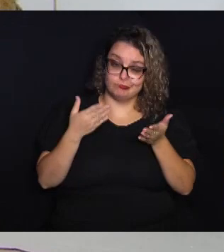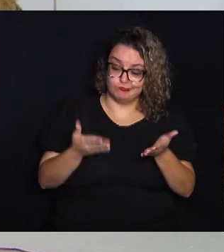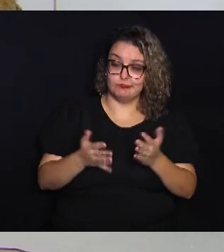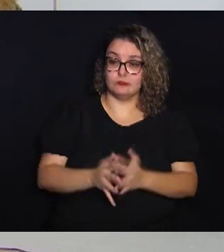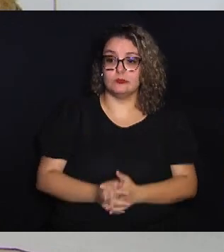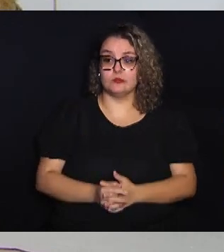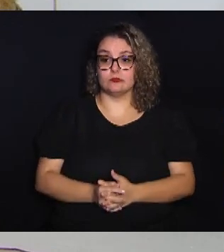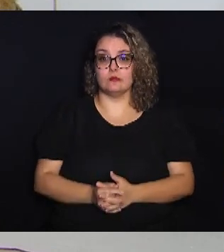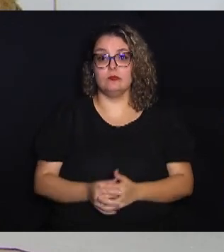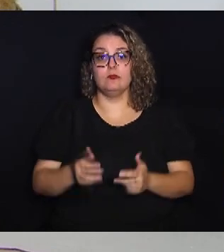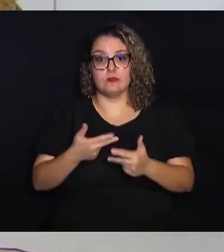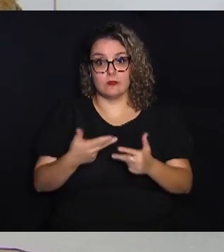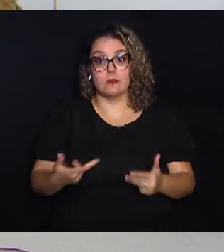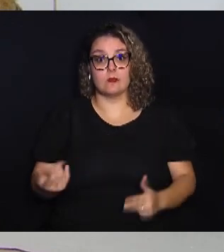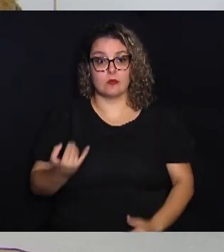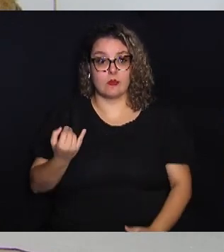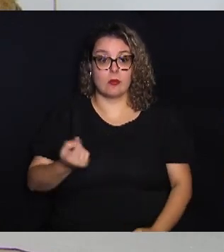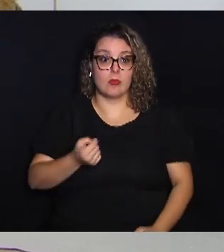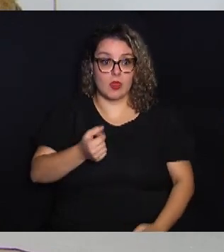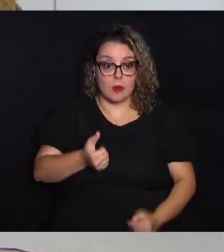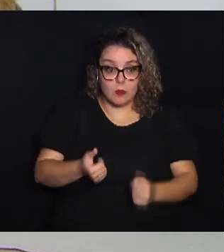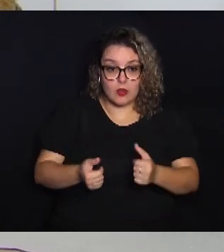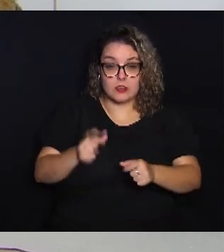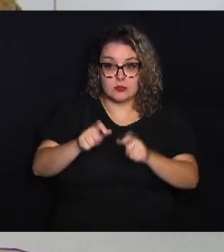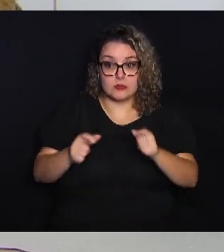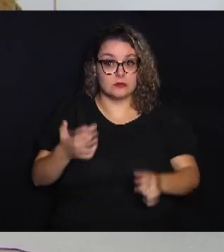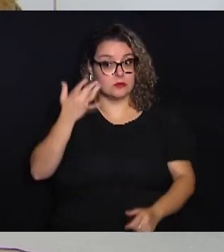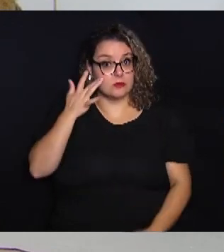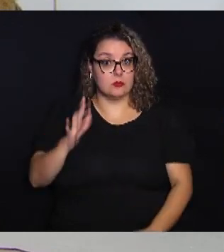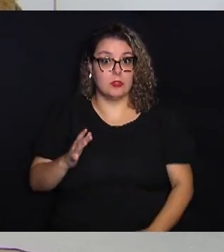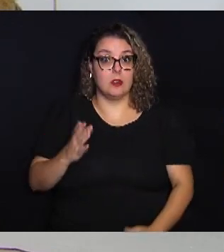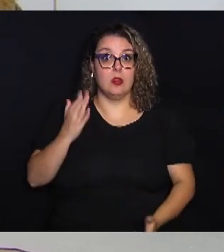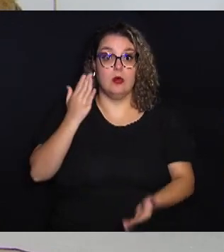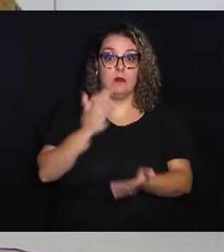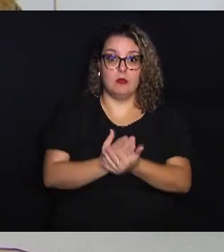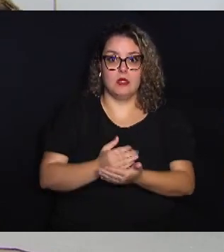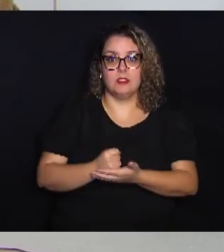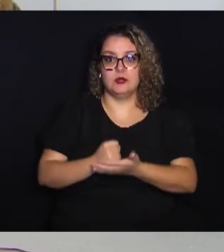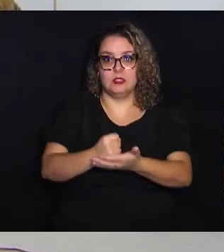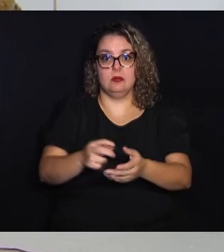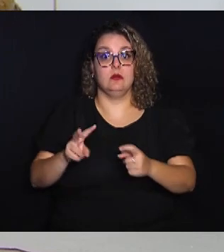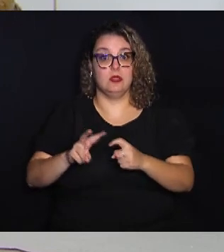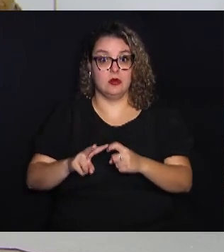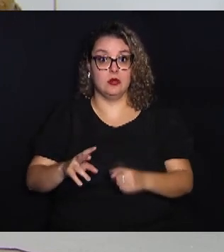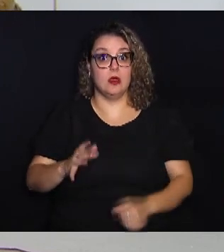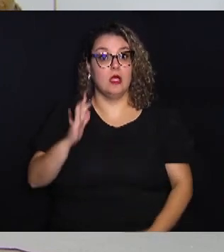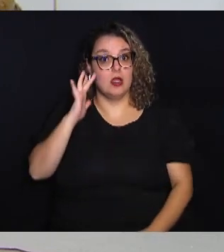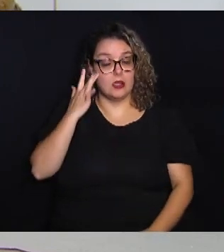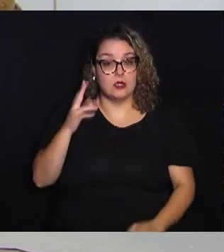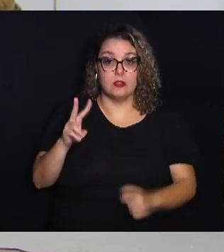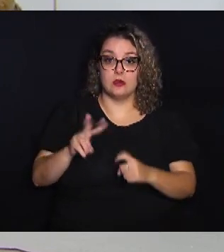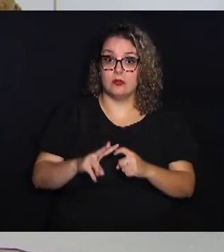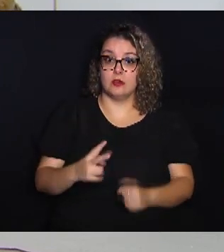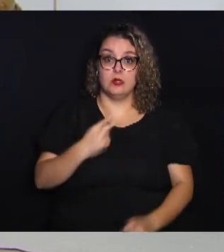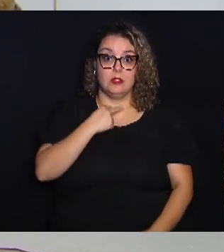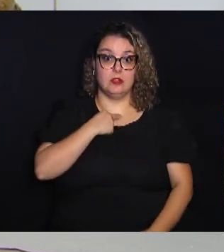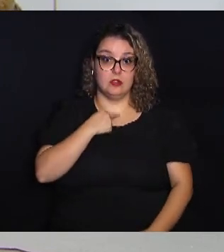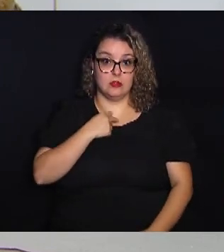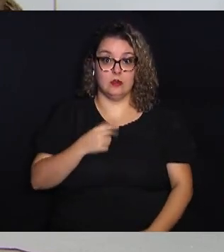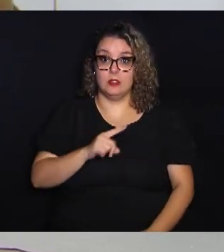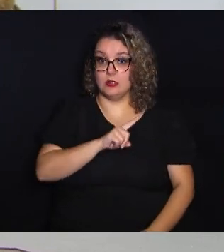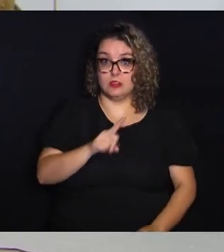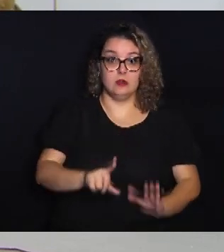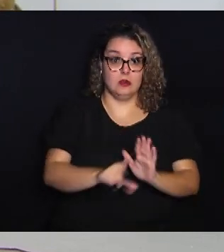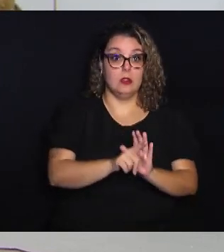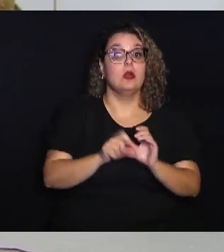né, para ele chegar até você. Uma coisa importante também que poucas pessoas saibam, muitas pessoas deixam de trazer no veterinário achando que o veterinário não